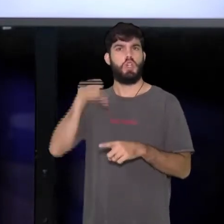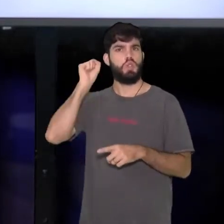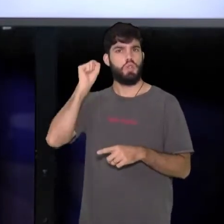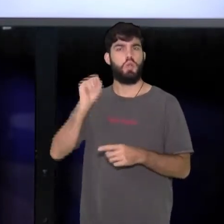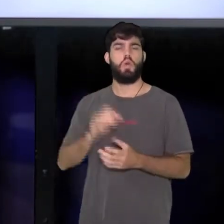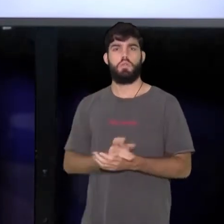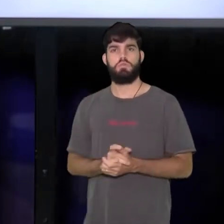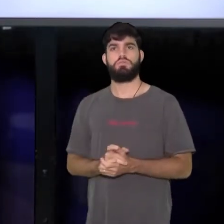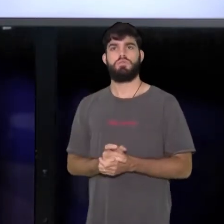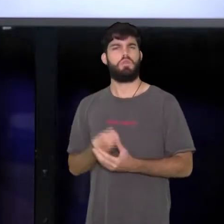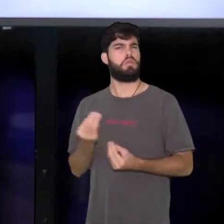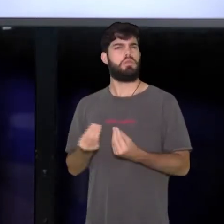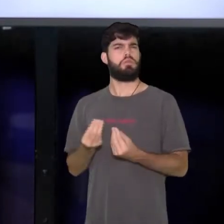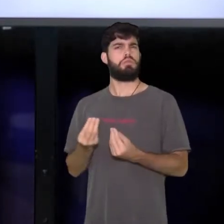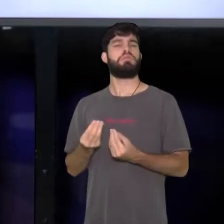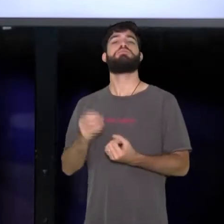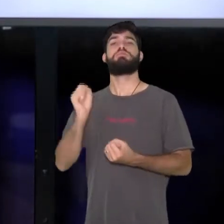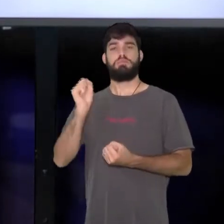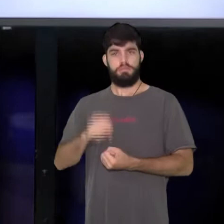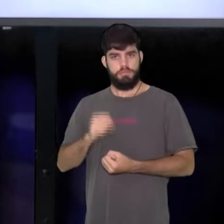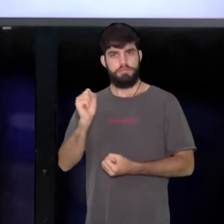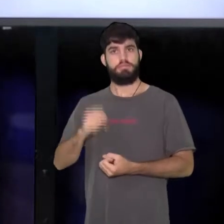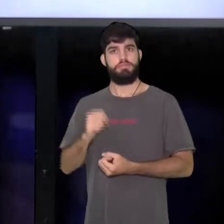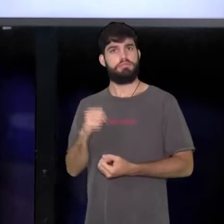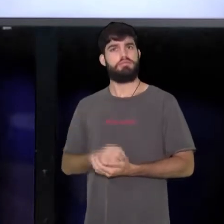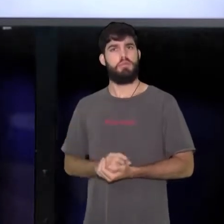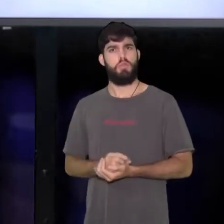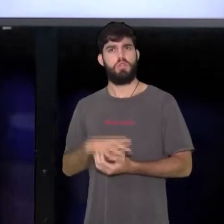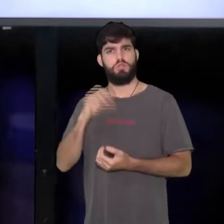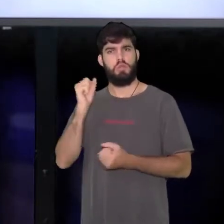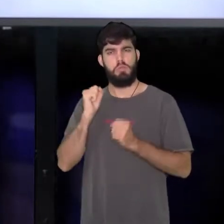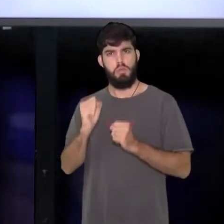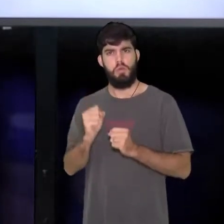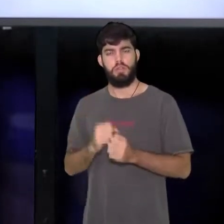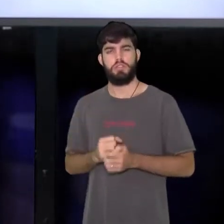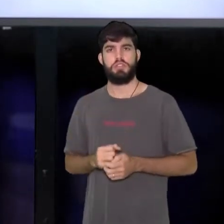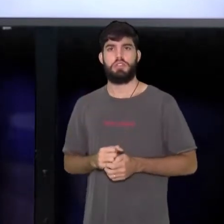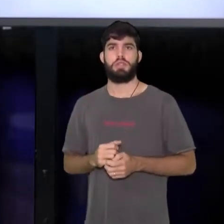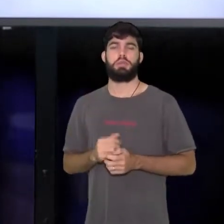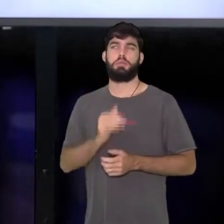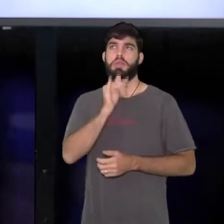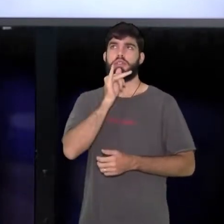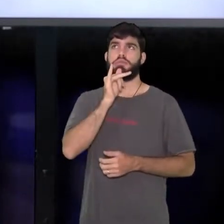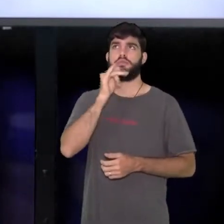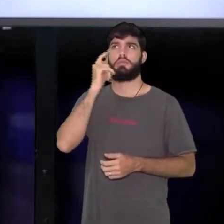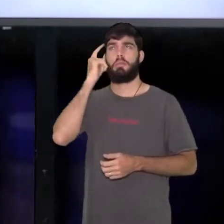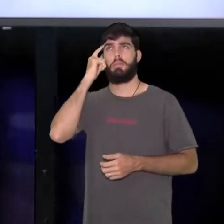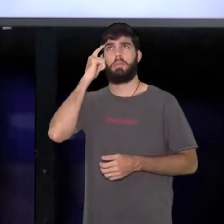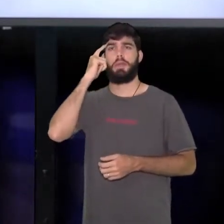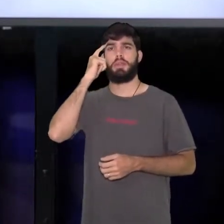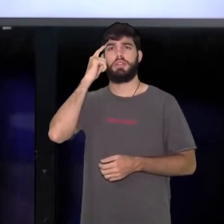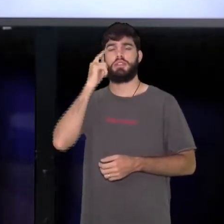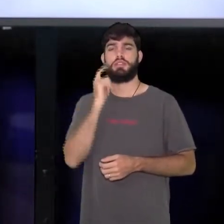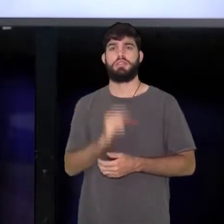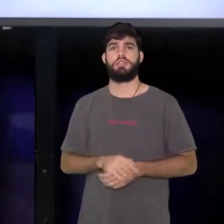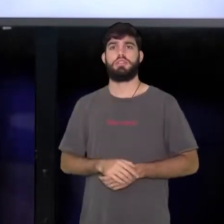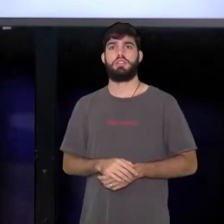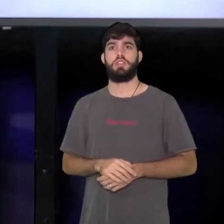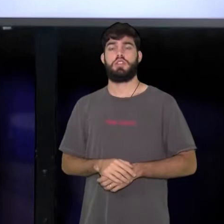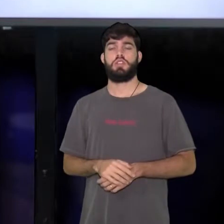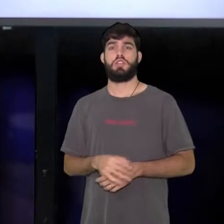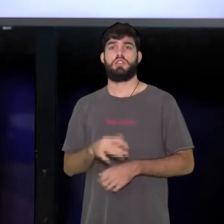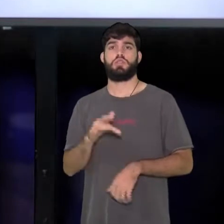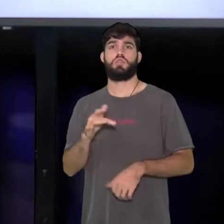Como assim? Sons podem comunicar? Podem. Pensem, por exemplo, no toque de